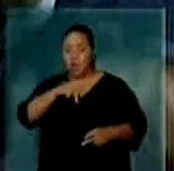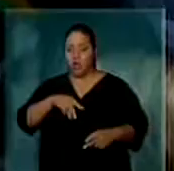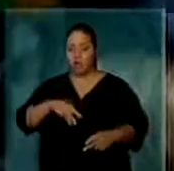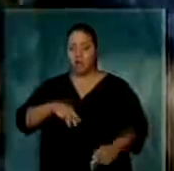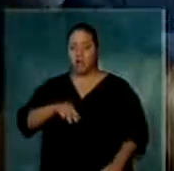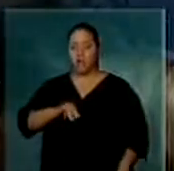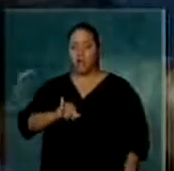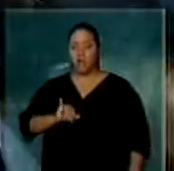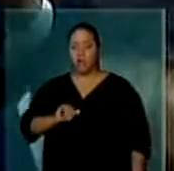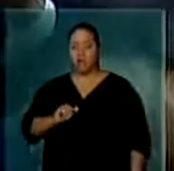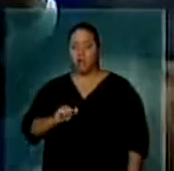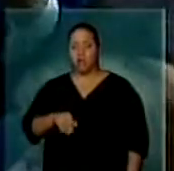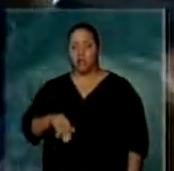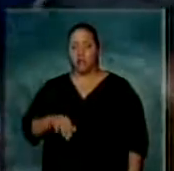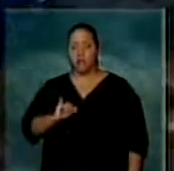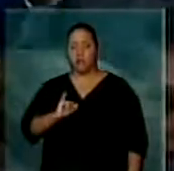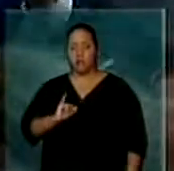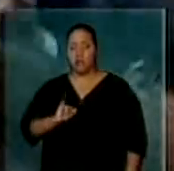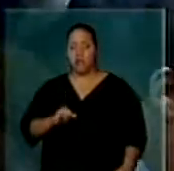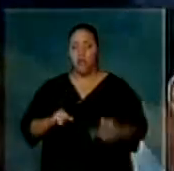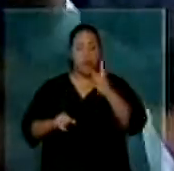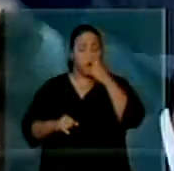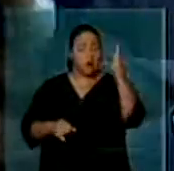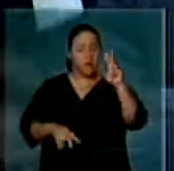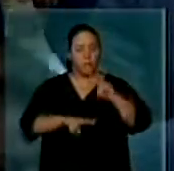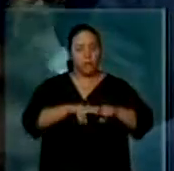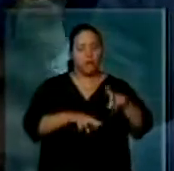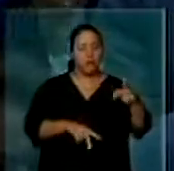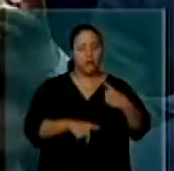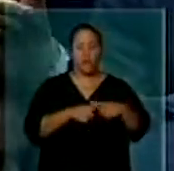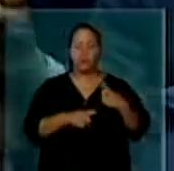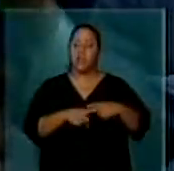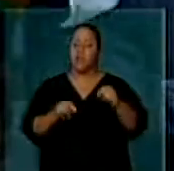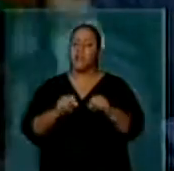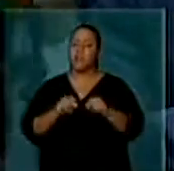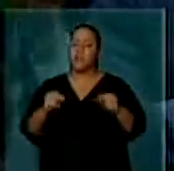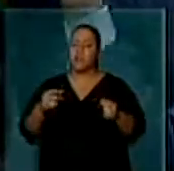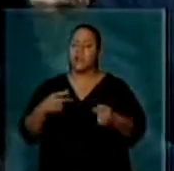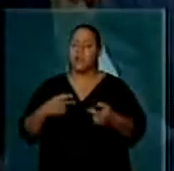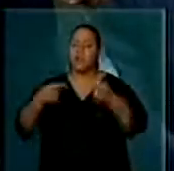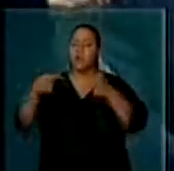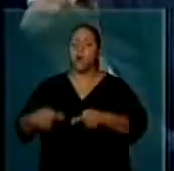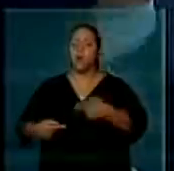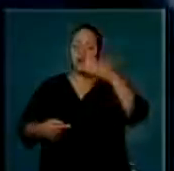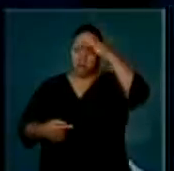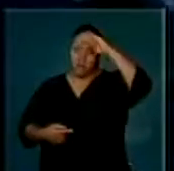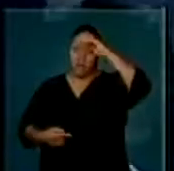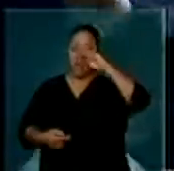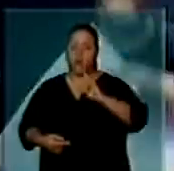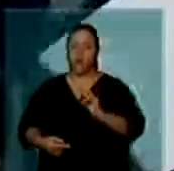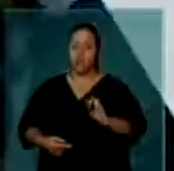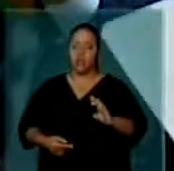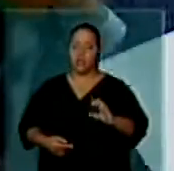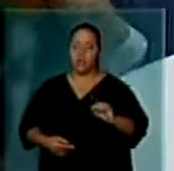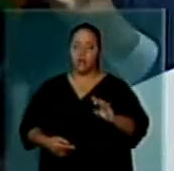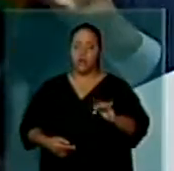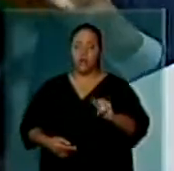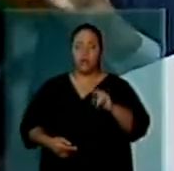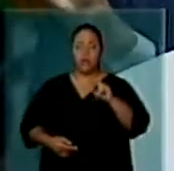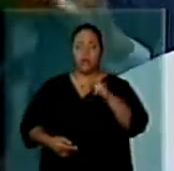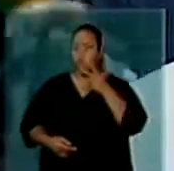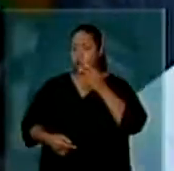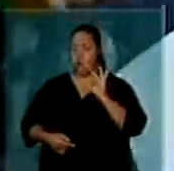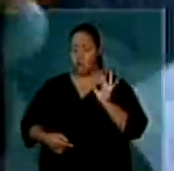inclusive, de estar lá impedindo atentados terroristas contra Cuba. Estão lá presos, nunca se